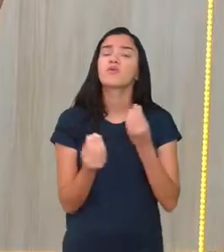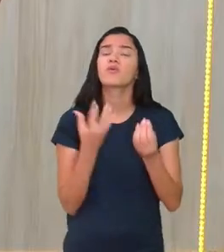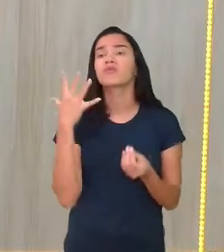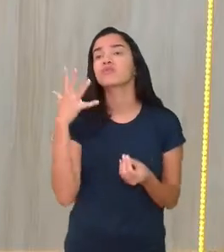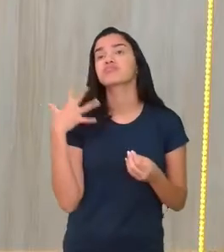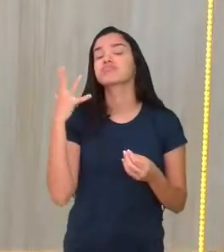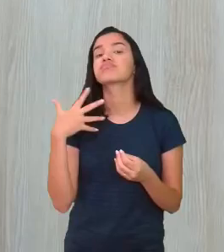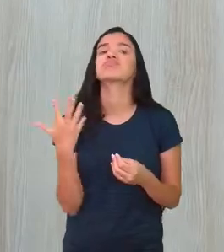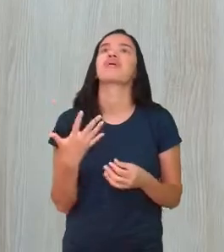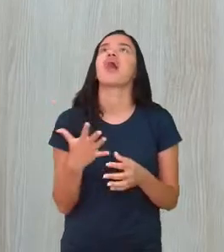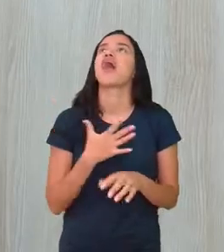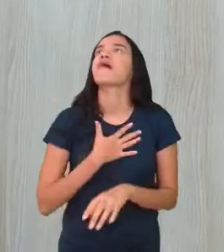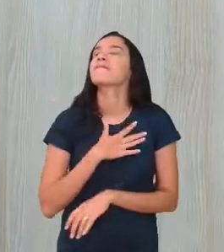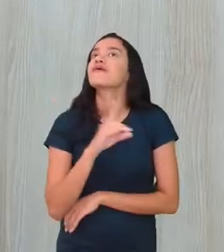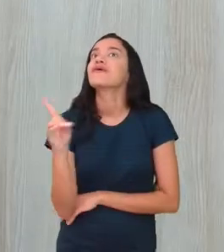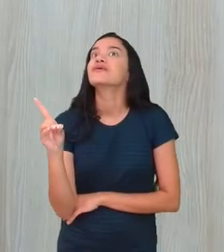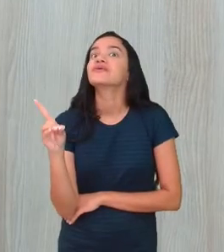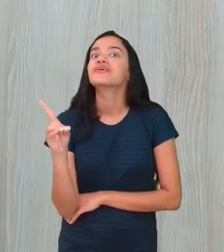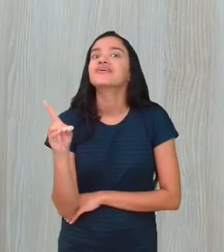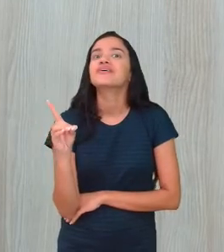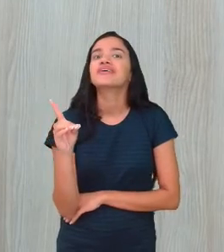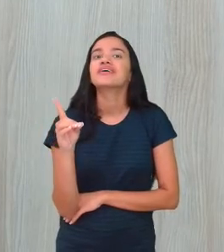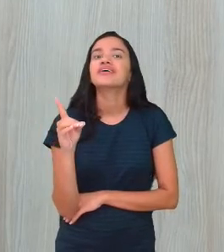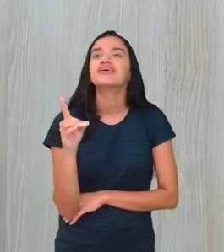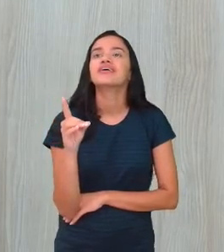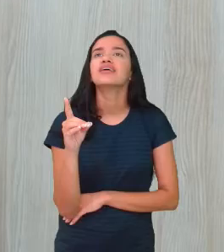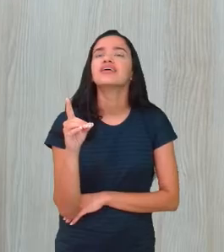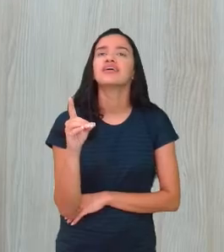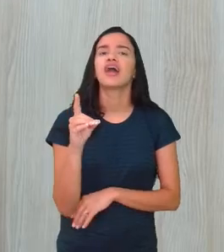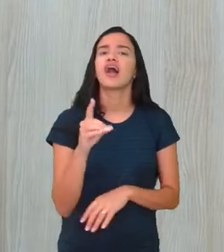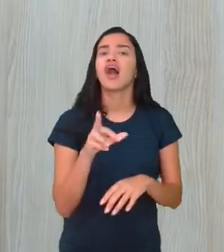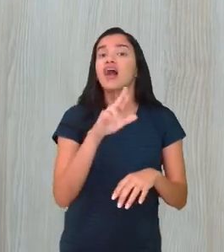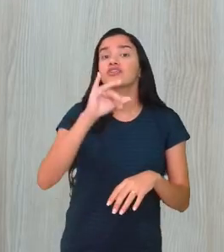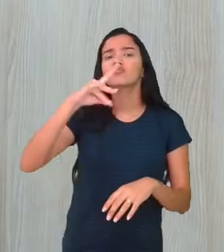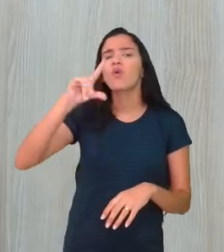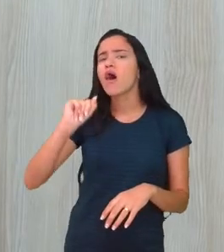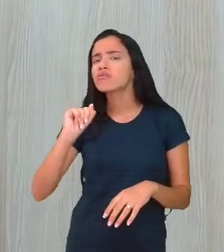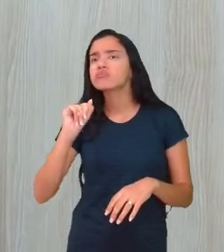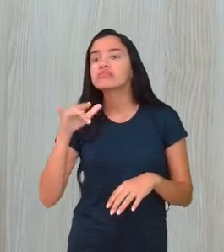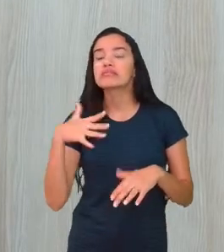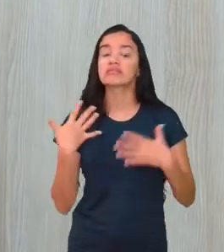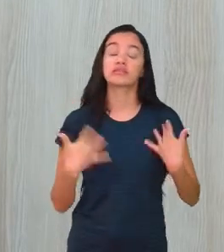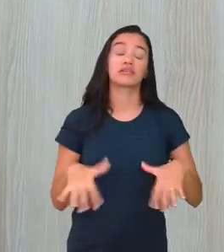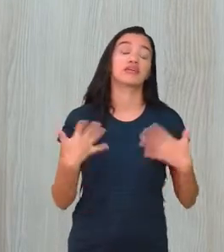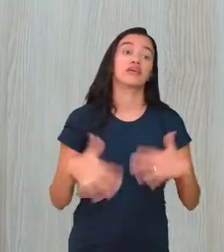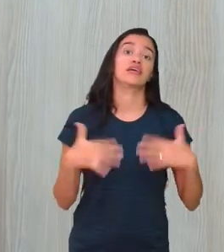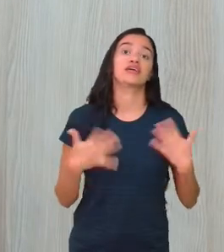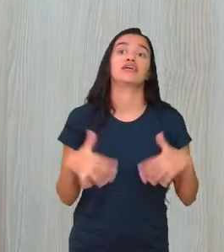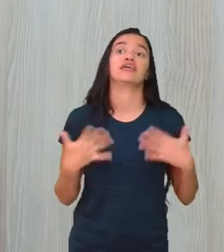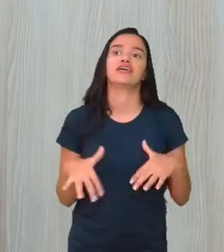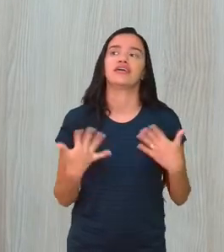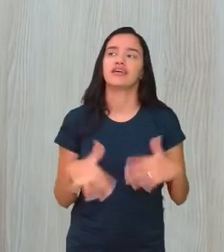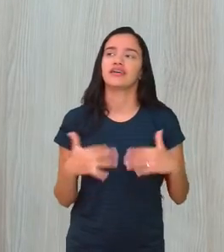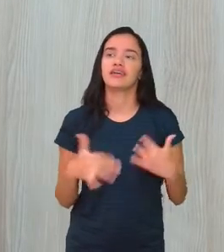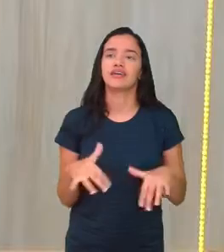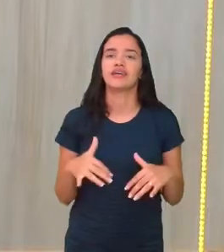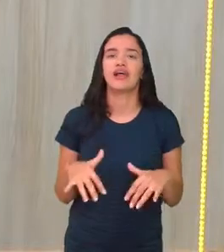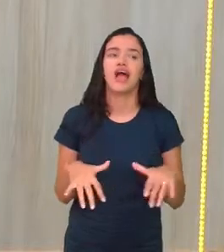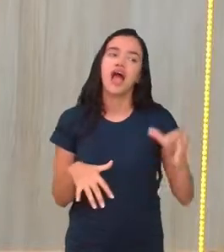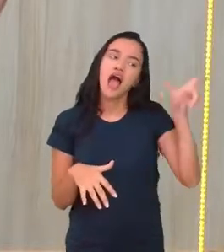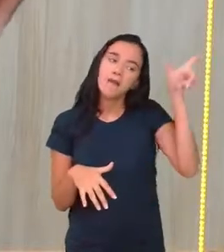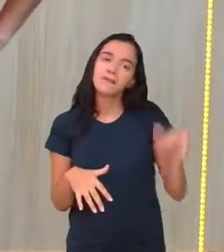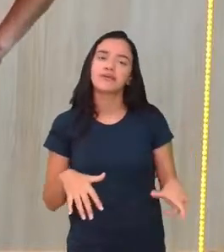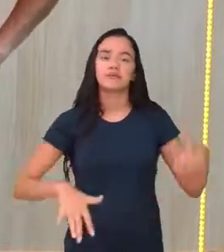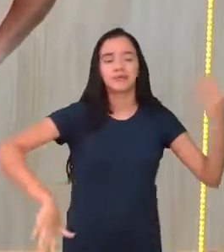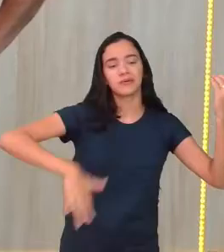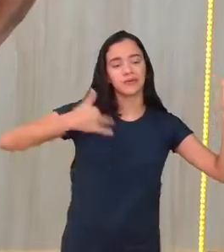música? Ai, meu Deus, pelo rádio! Antes do rádio. Antes do rádio. Eita, filma, aí eu não sei. Tinha que alguém tocar, né, mulher?